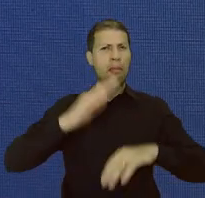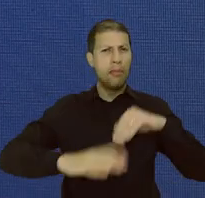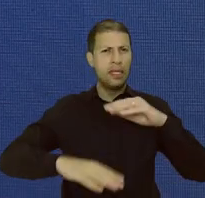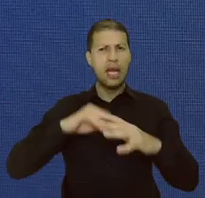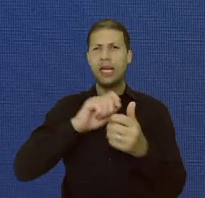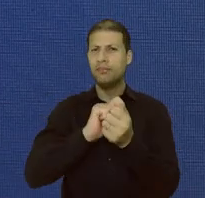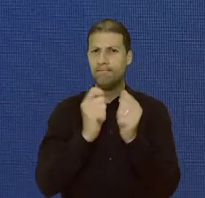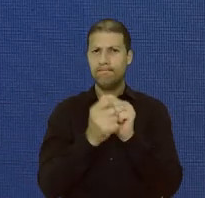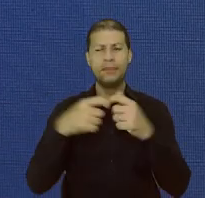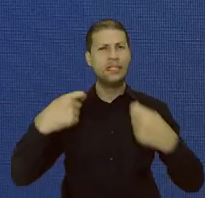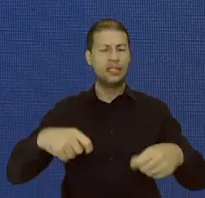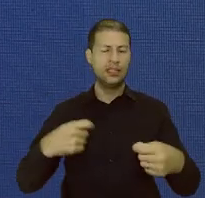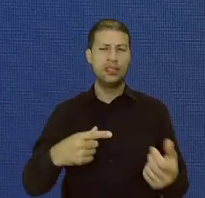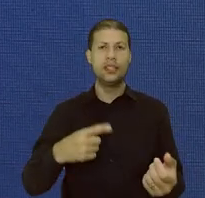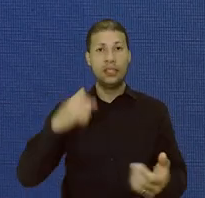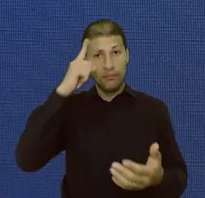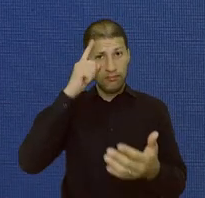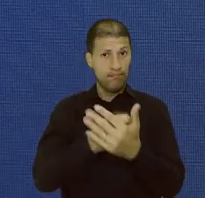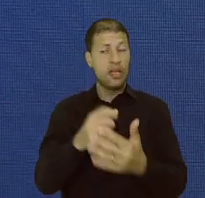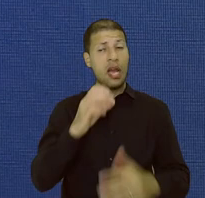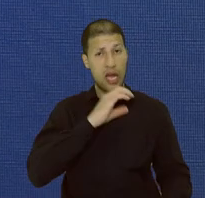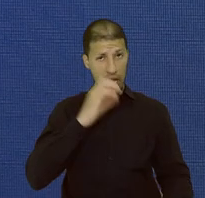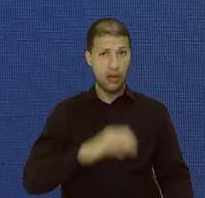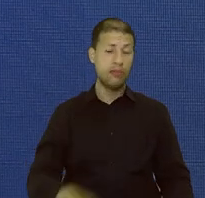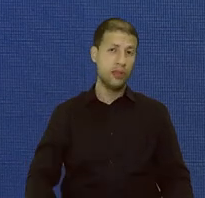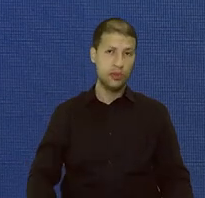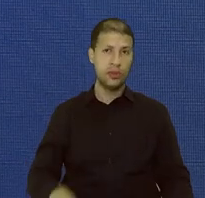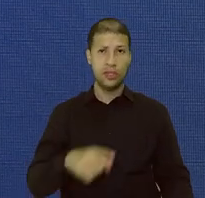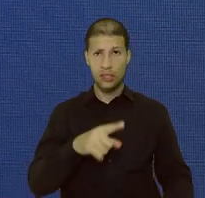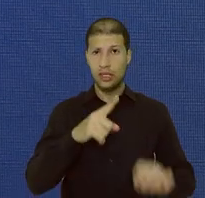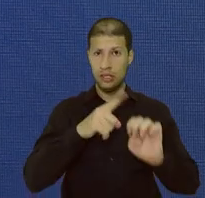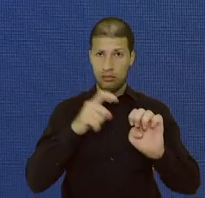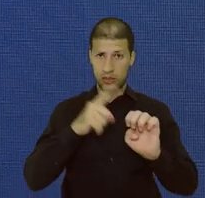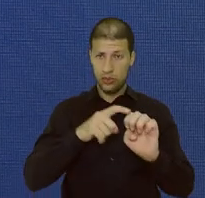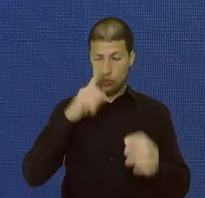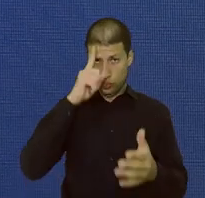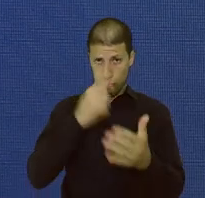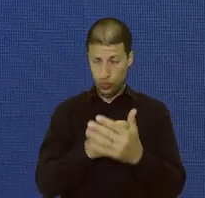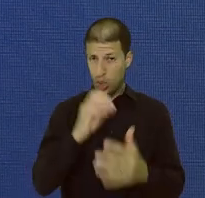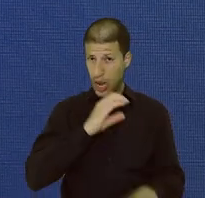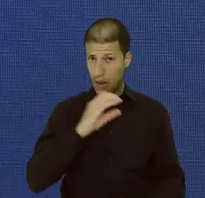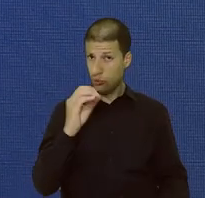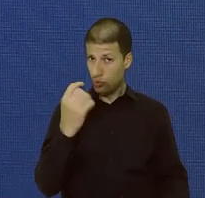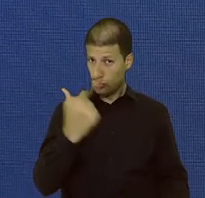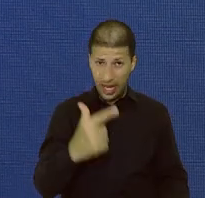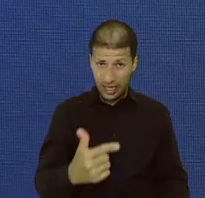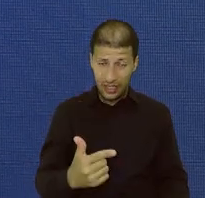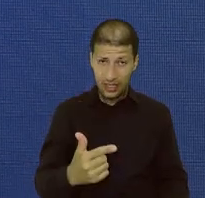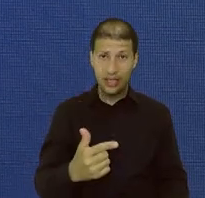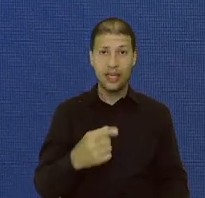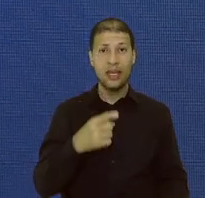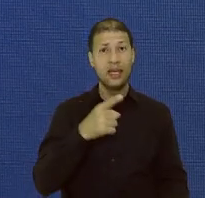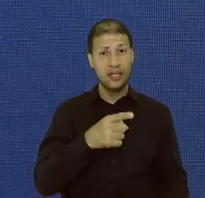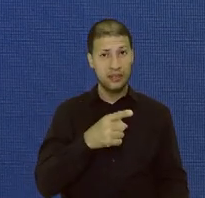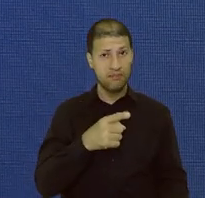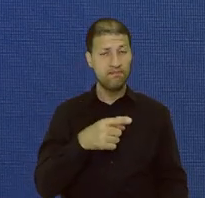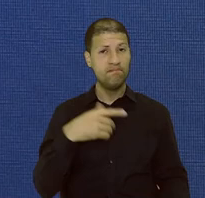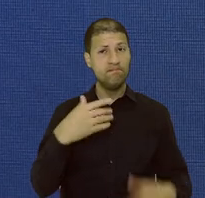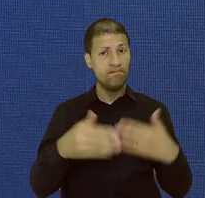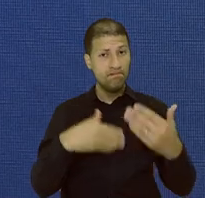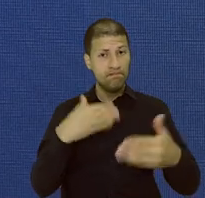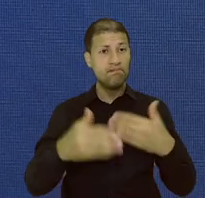ser tomar decisões rápidas acho que aquele empreendedor que não toma decisões rápidas ele tende a